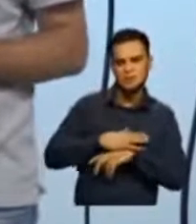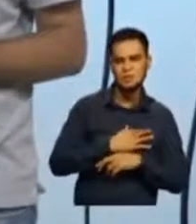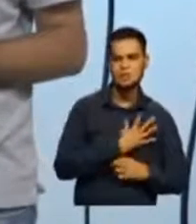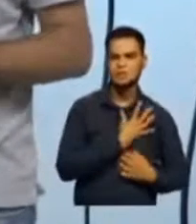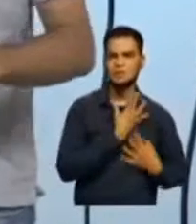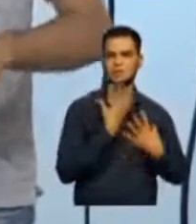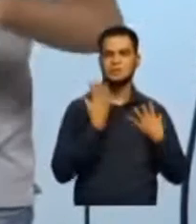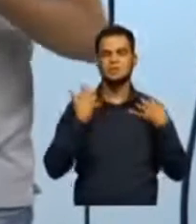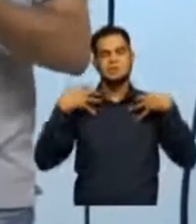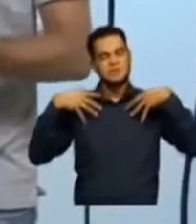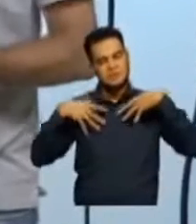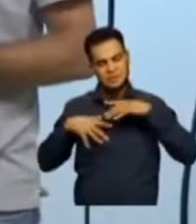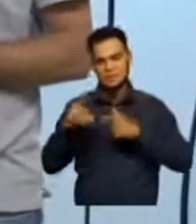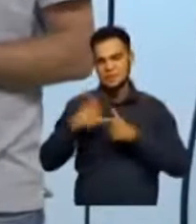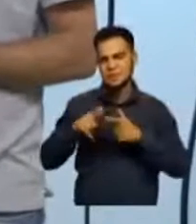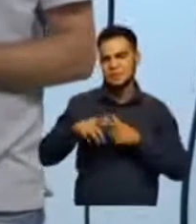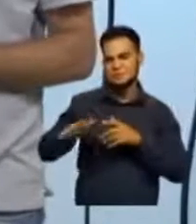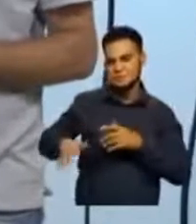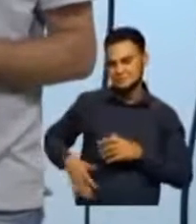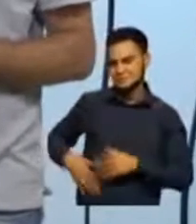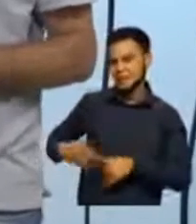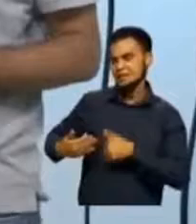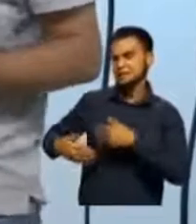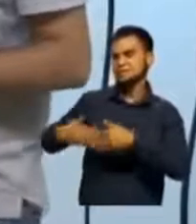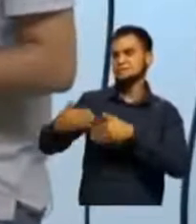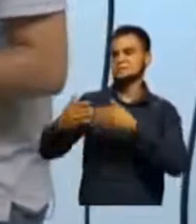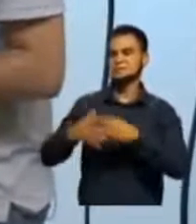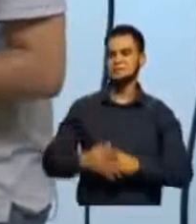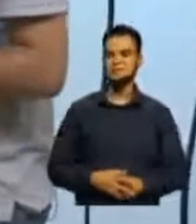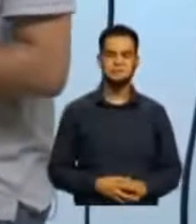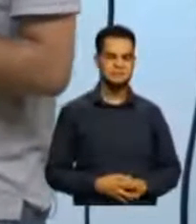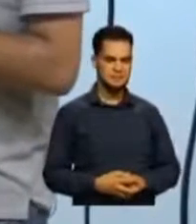sistema porta-hepático e termina o seu desenvolvimento.